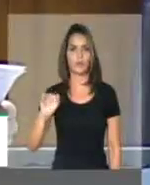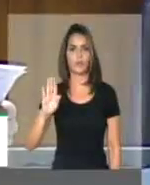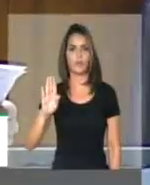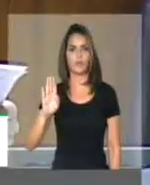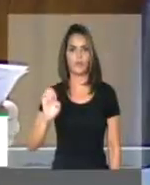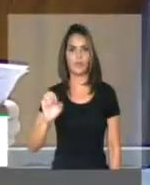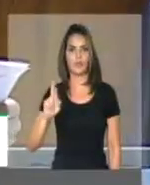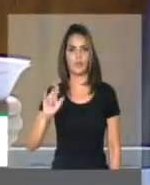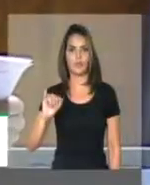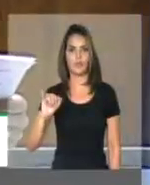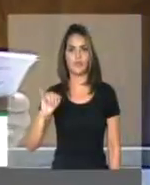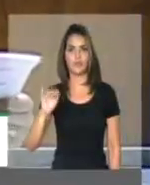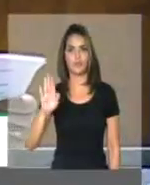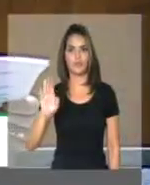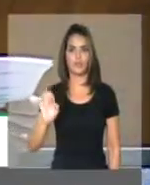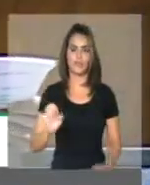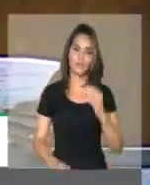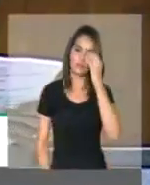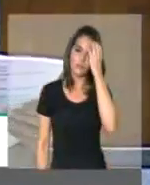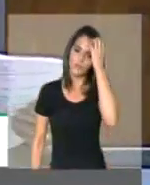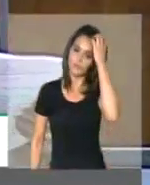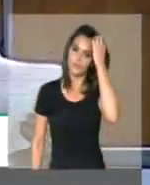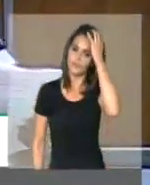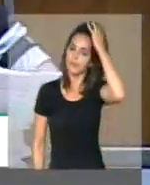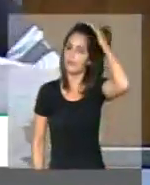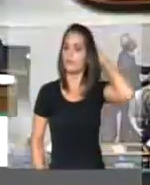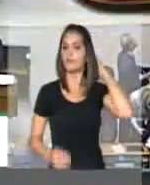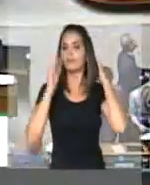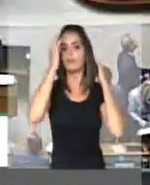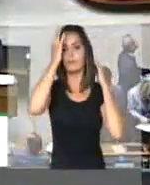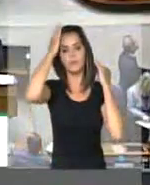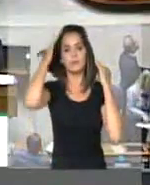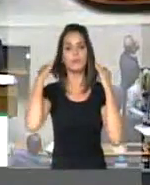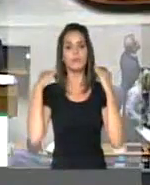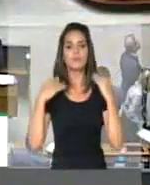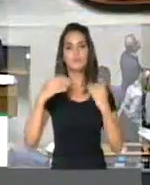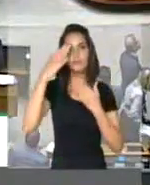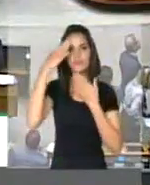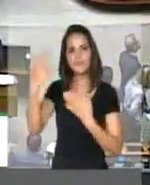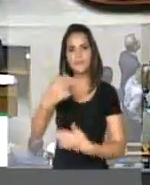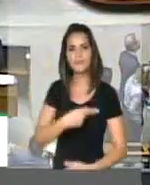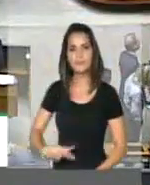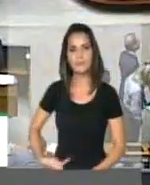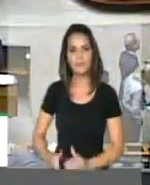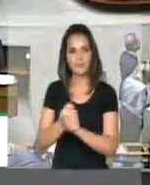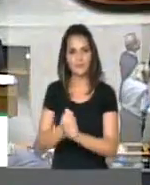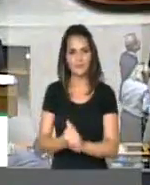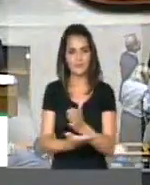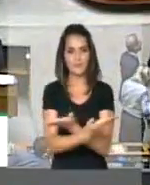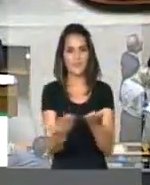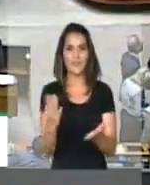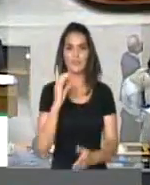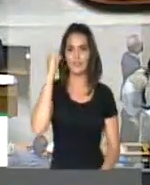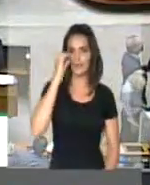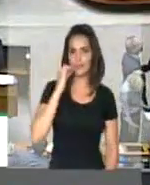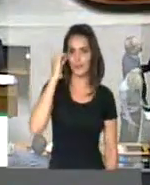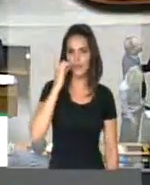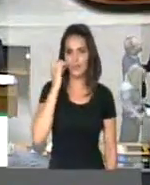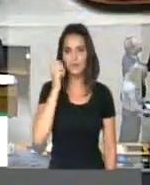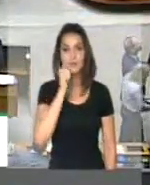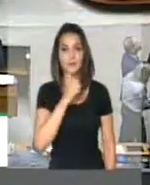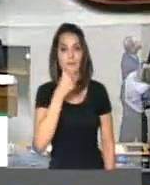Deputado Camilo Capiberibe. Muito obrigado, senhora presidente. Quero me cumprimentar, cumprimentar os senhores parlamentares, senhoras